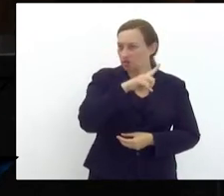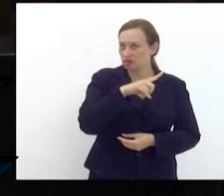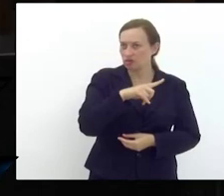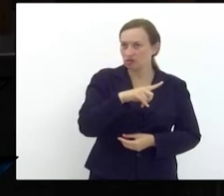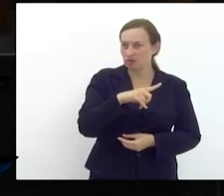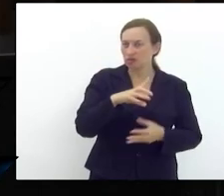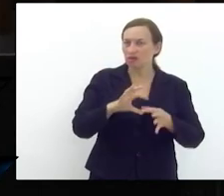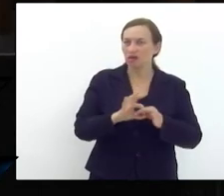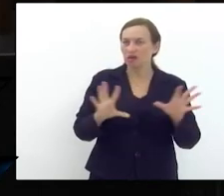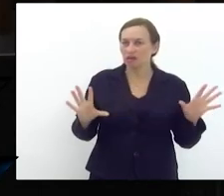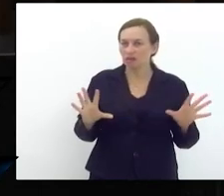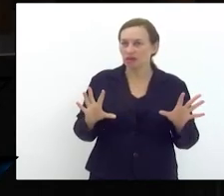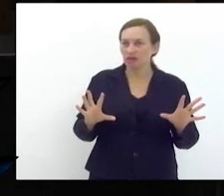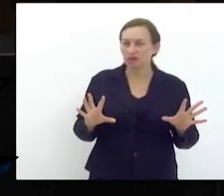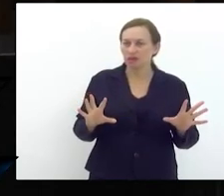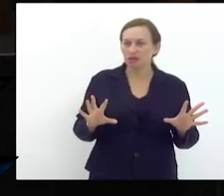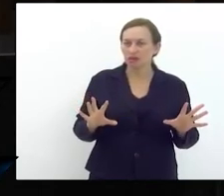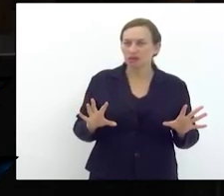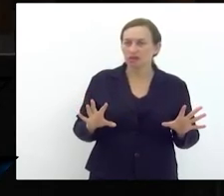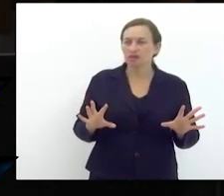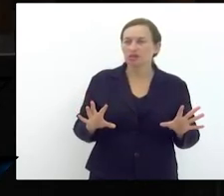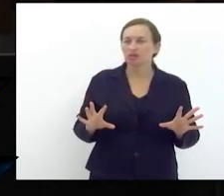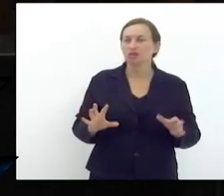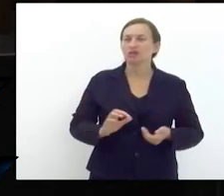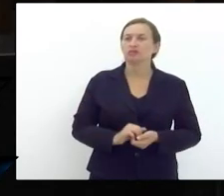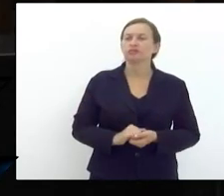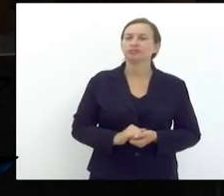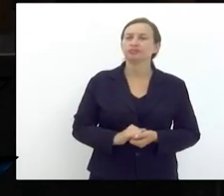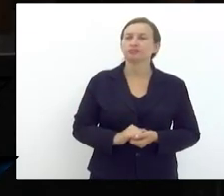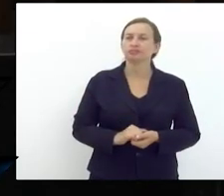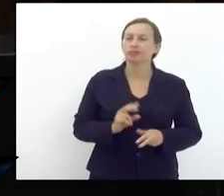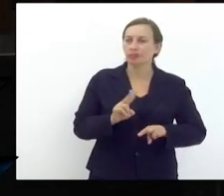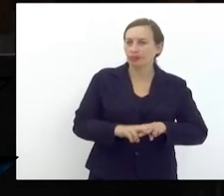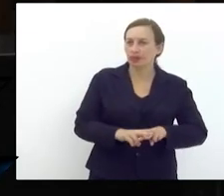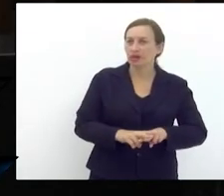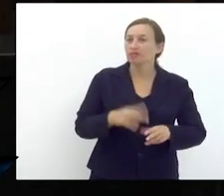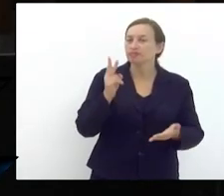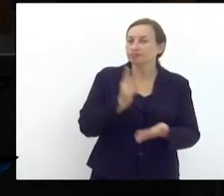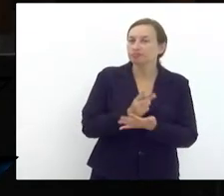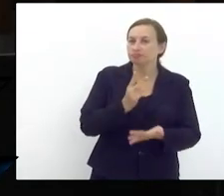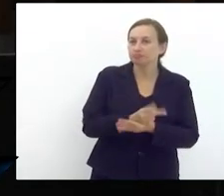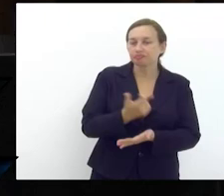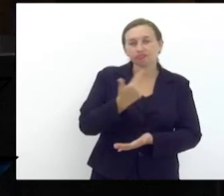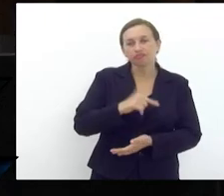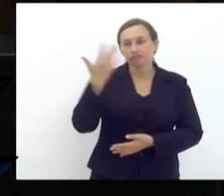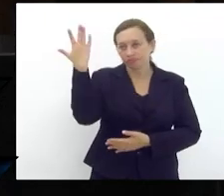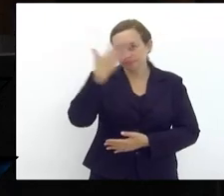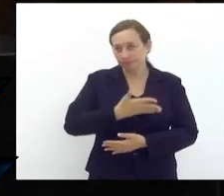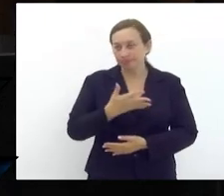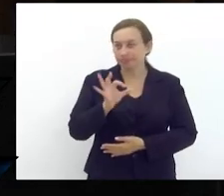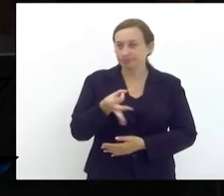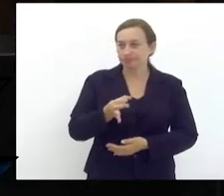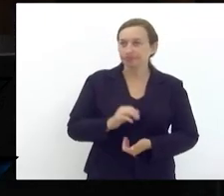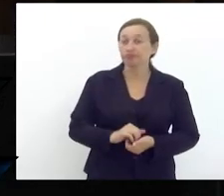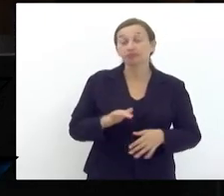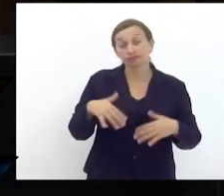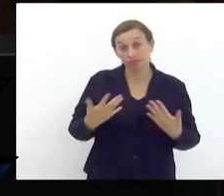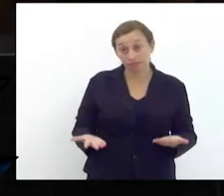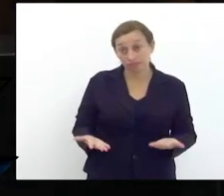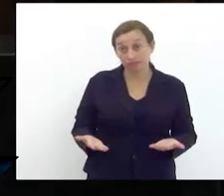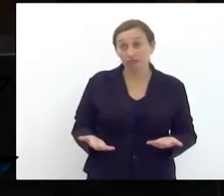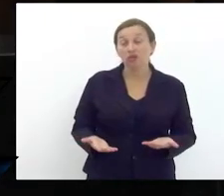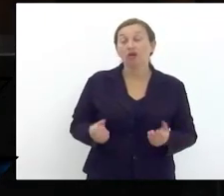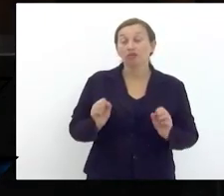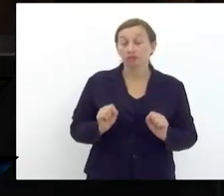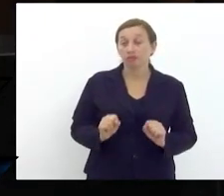ele é liberado na audiência de Custódia mesmo que não haja provas contundentes enfim a gente